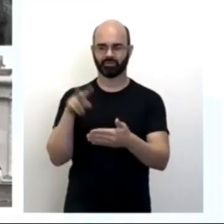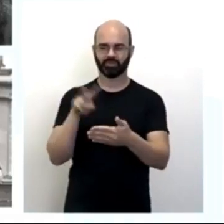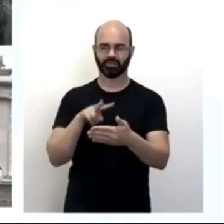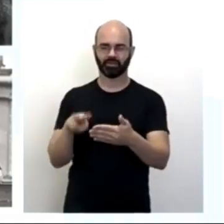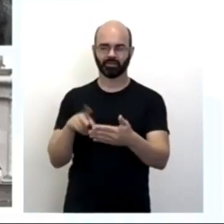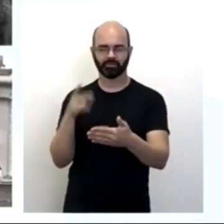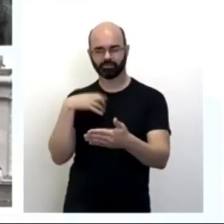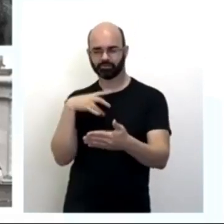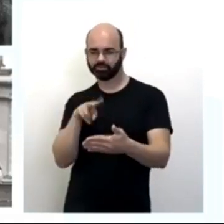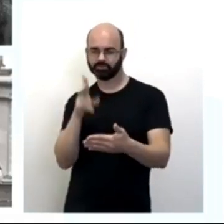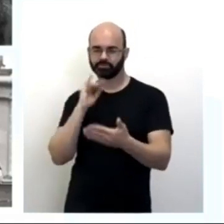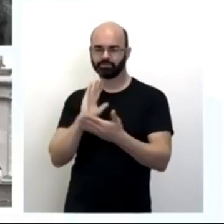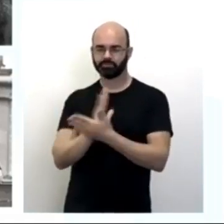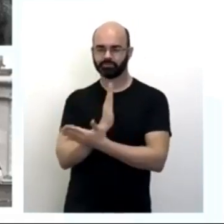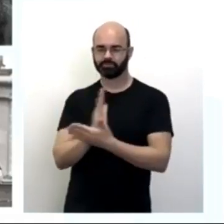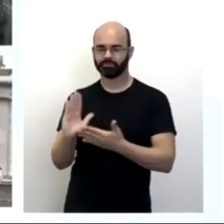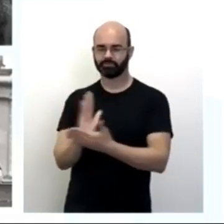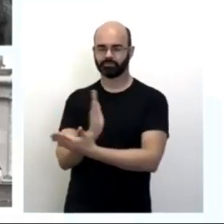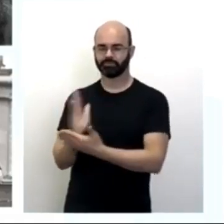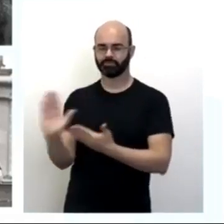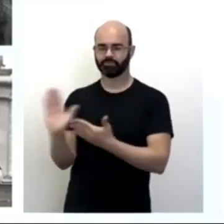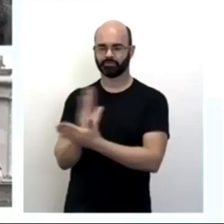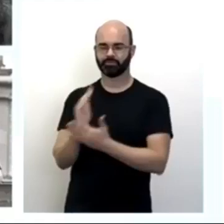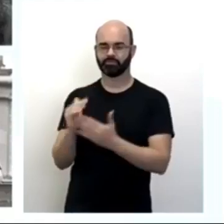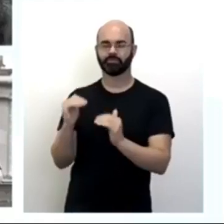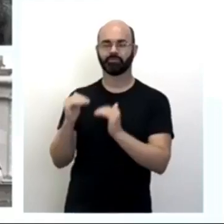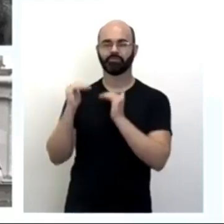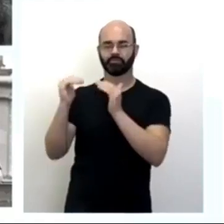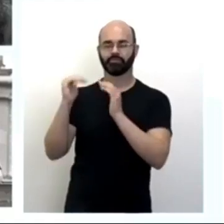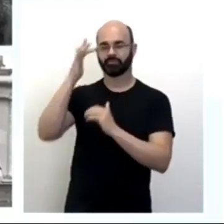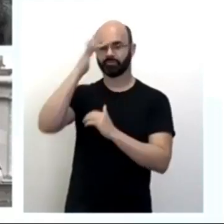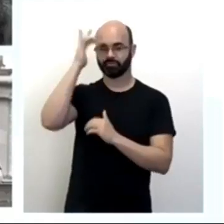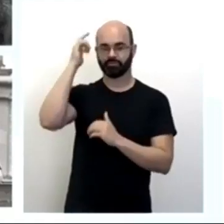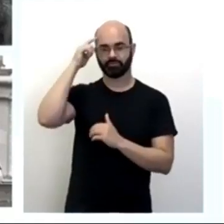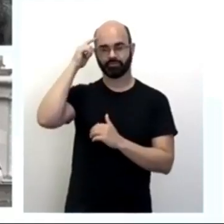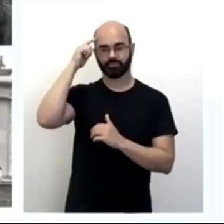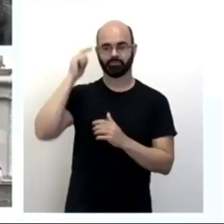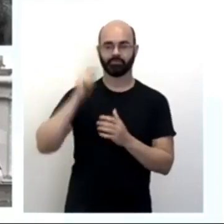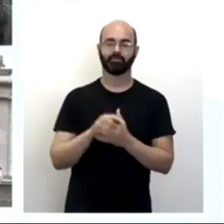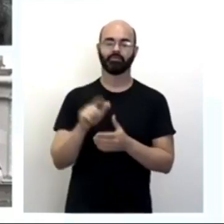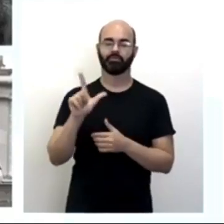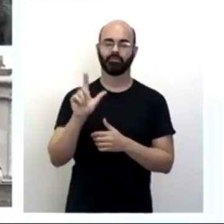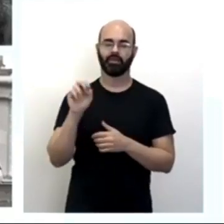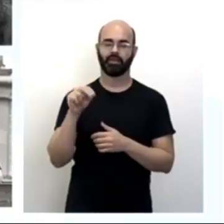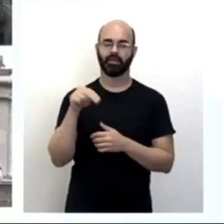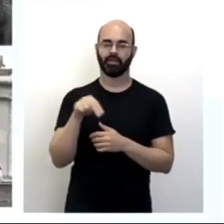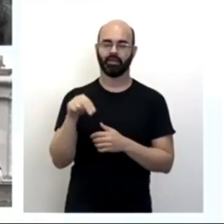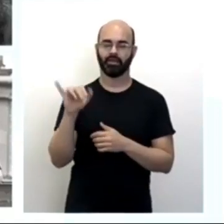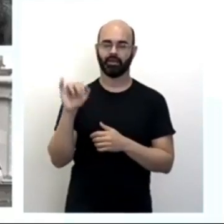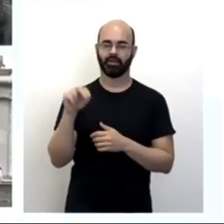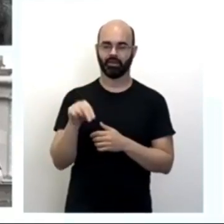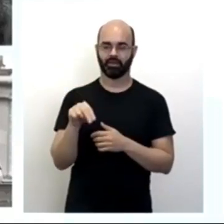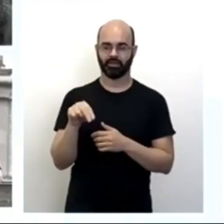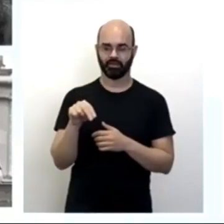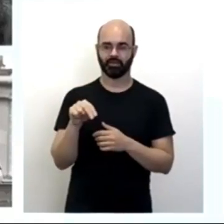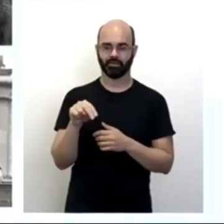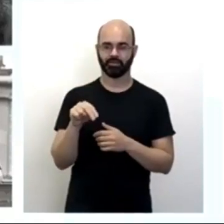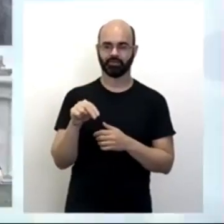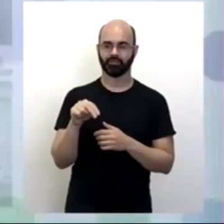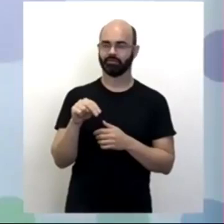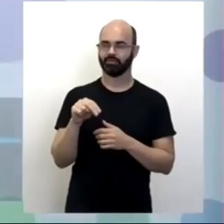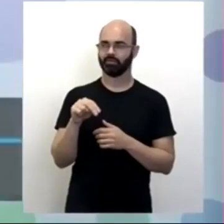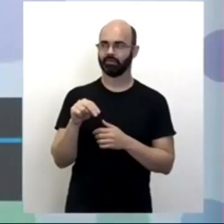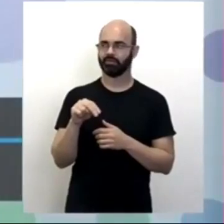muito segmentada de um grande personagem histórico, que é o Vladimir Ilyich Lenin, né? O pai da Revolução